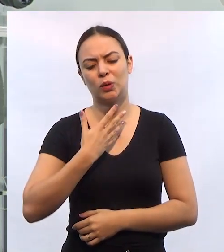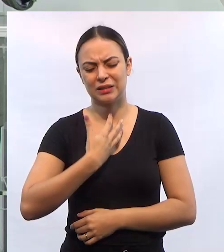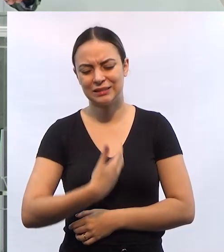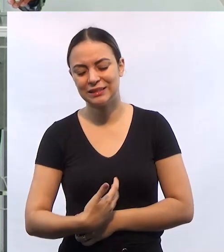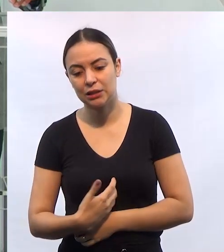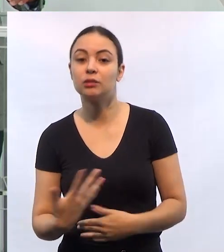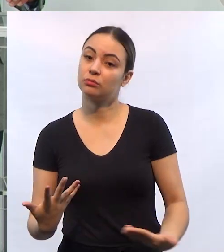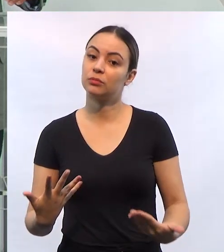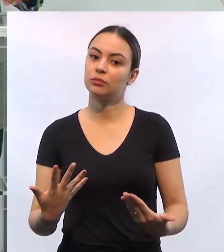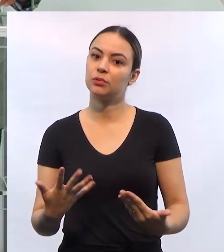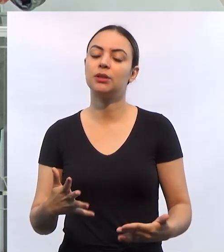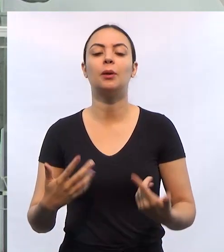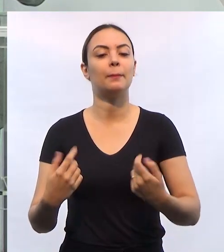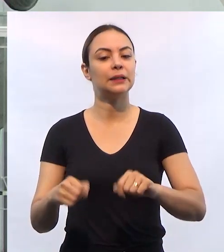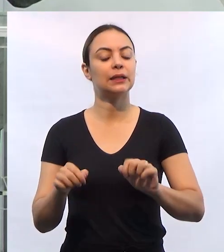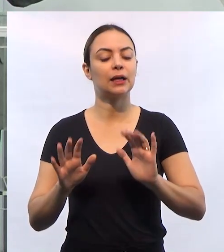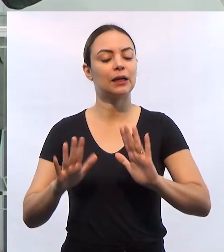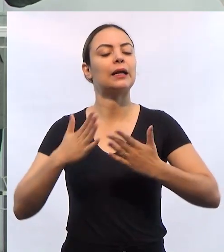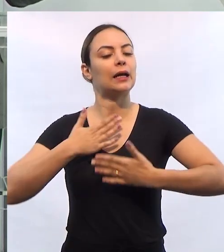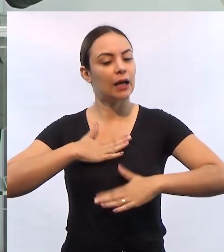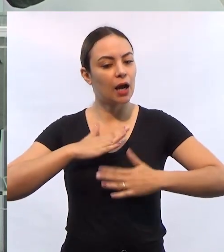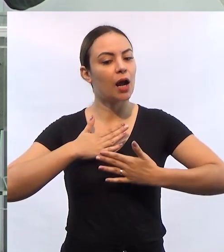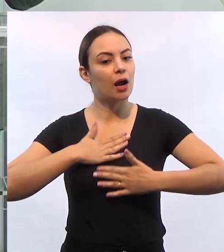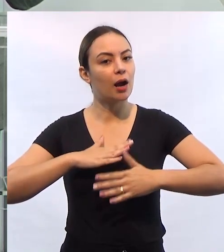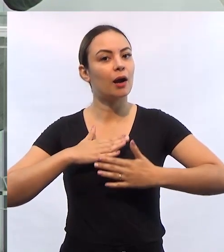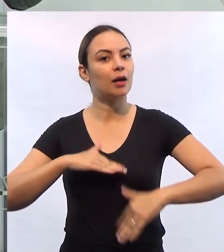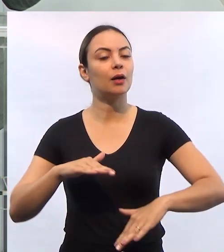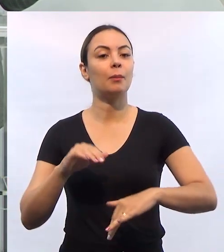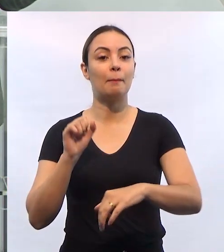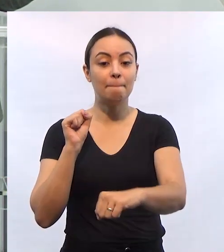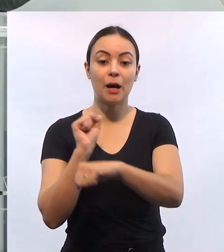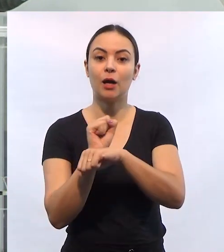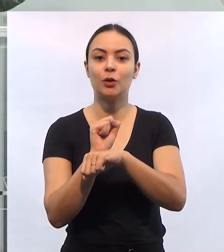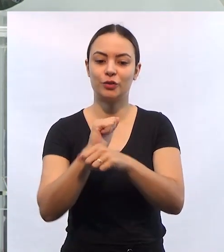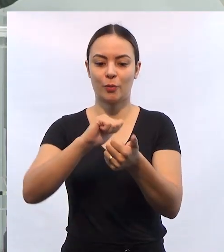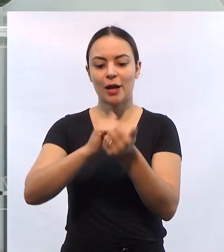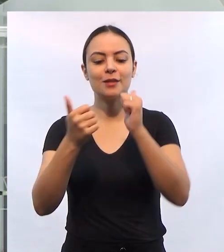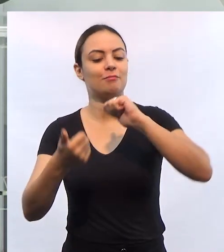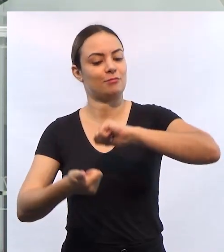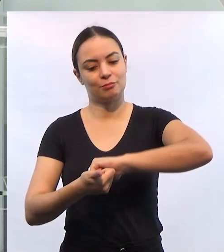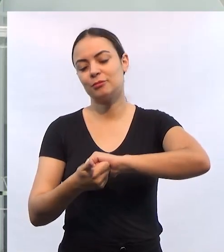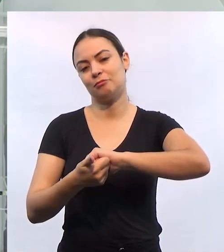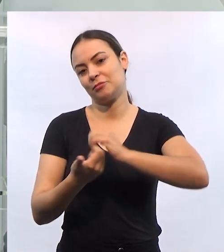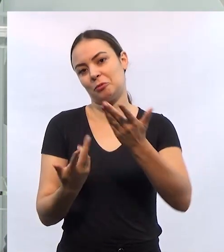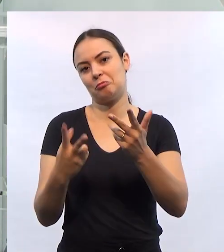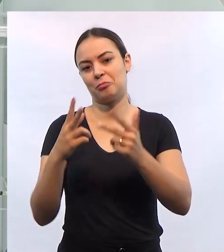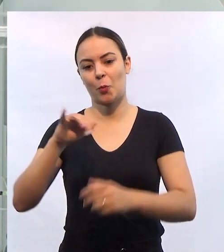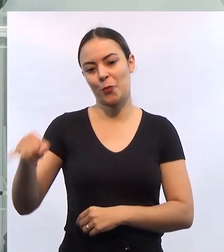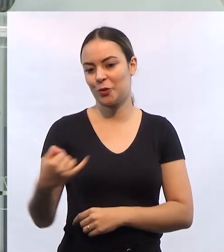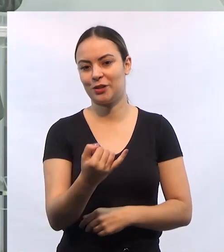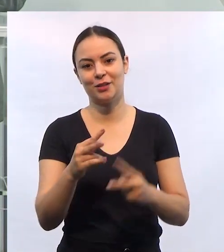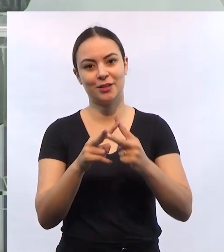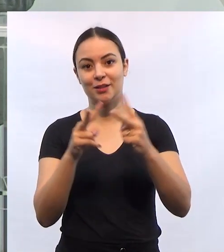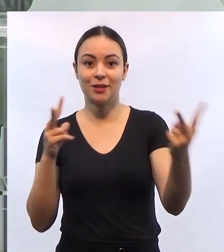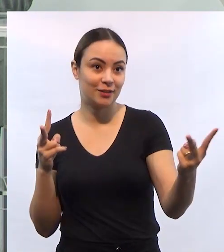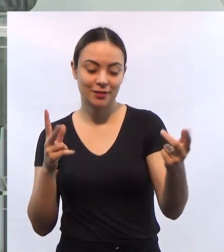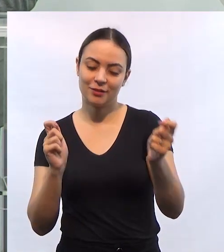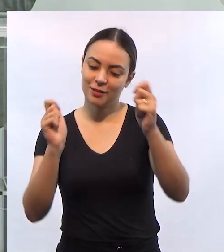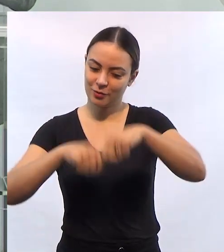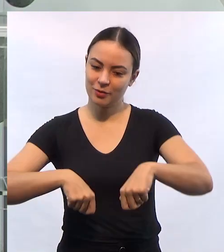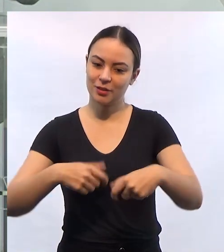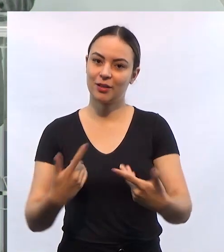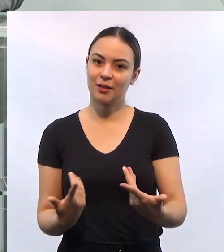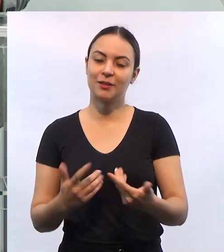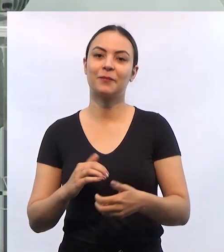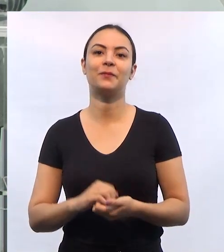10 polichinelo aí. Eu quero ver se o corpo não ficar esperto rapidinho, tá bom? Corre lá uns 10 quilômetros, só 10. Não precisa ser mais do que isso,